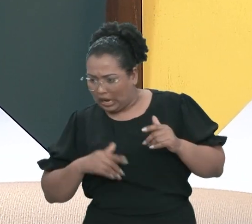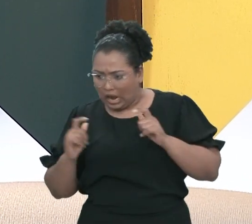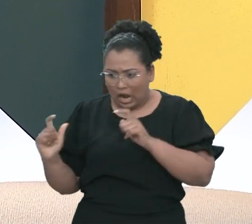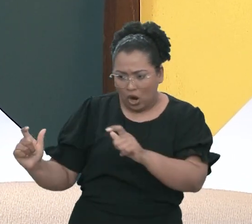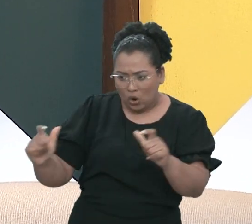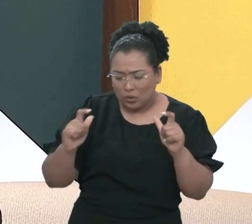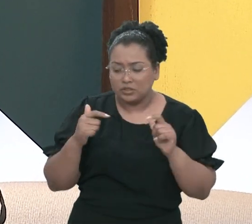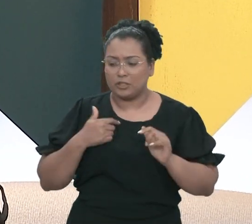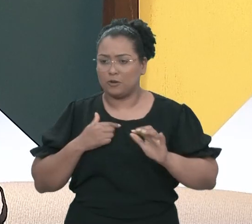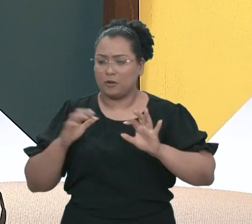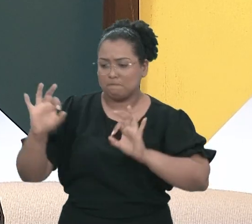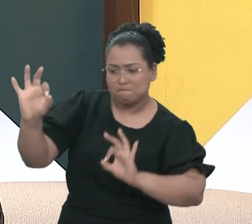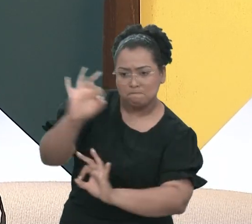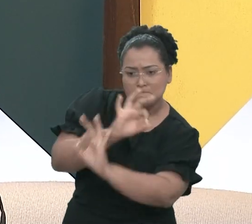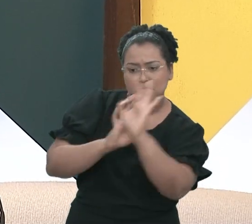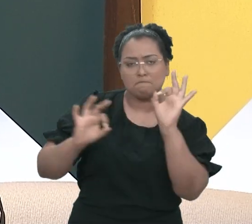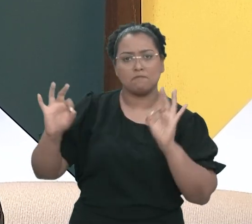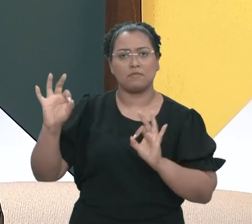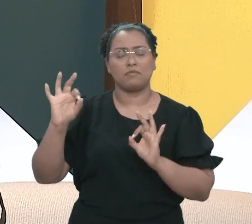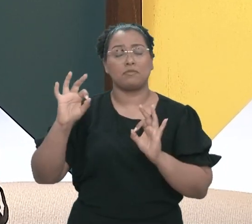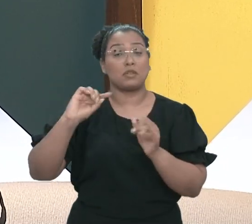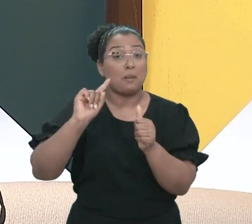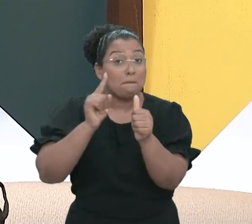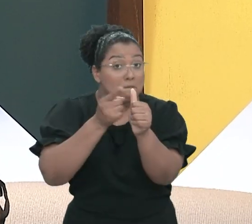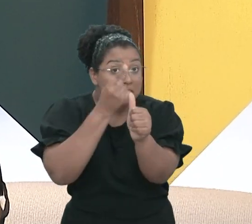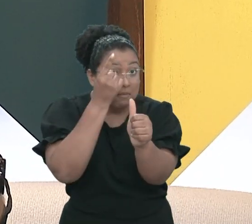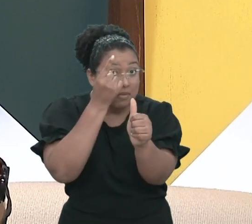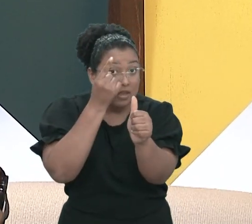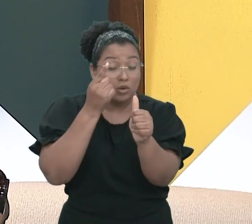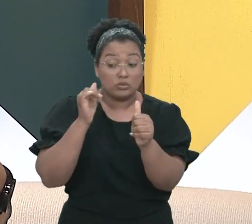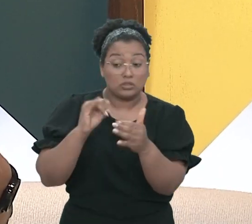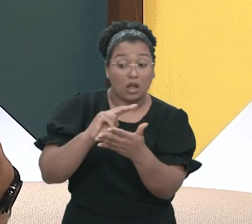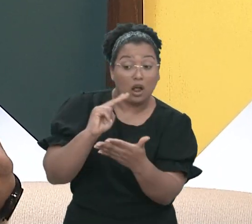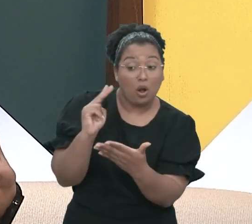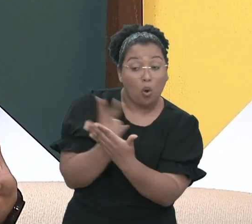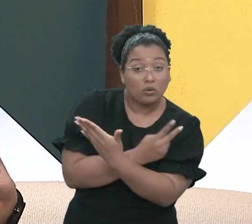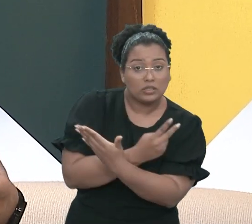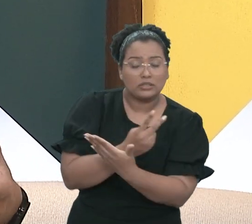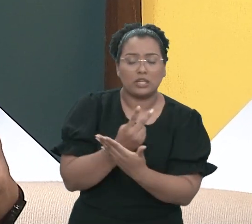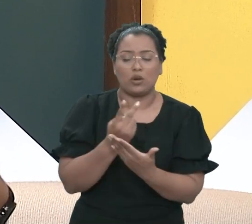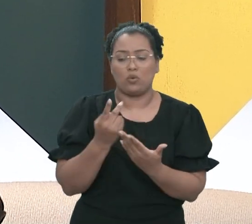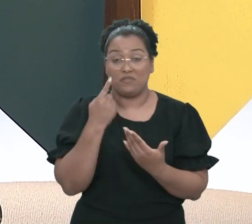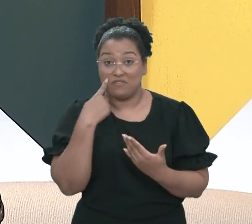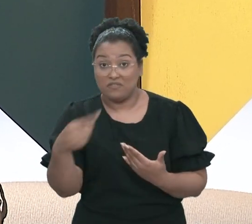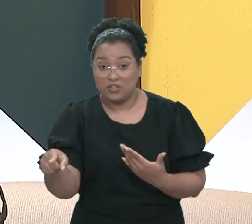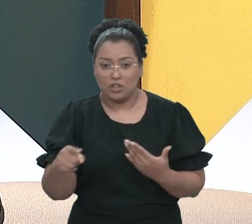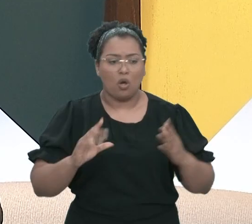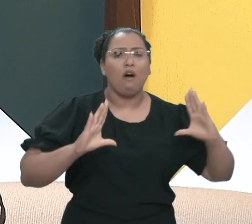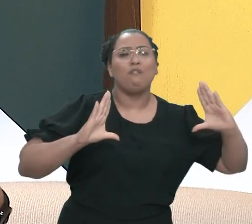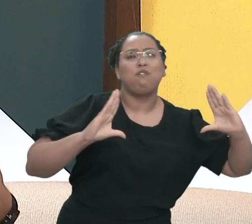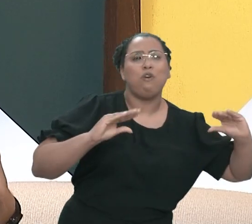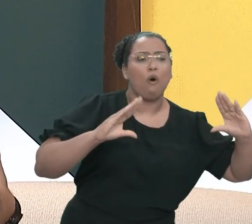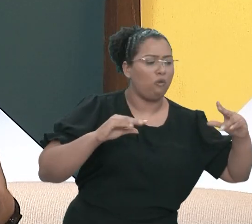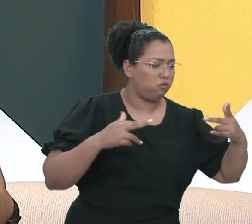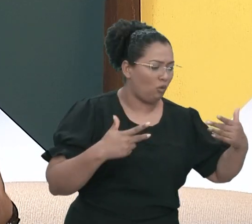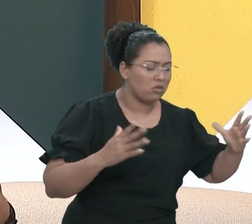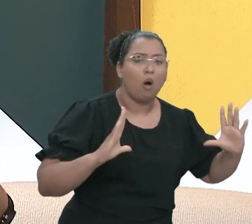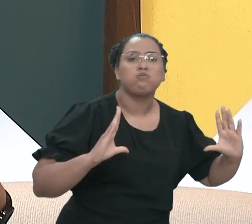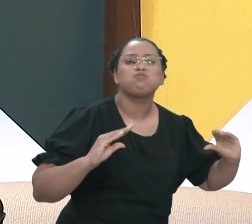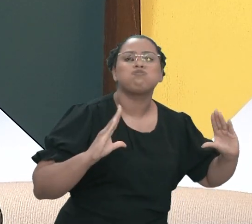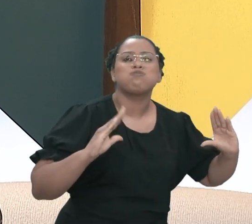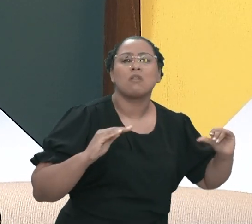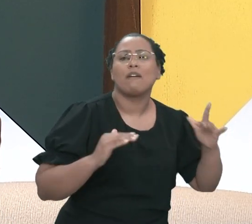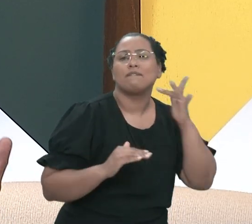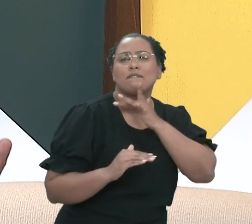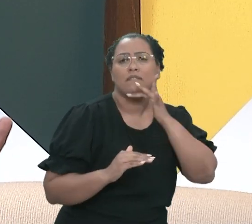que está em crise. Então, a primeira coisa a fazer, caso você tenha algum objeto mais fofo, mais macio, alguma coisa perto que